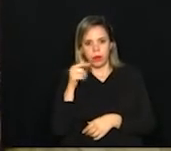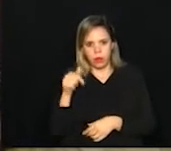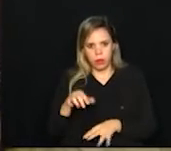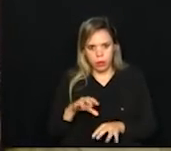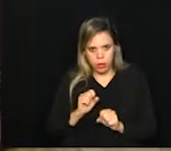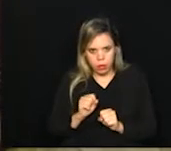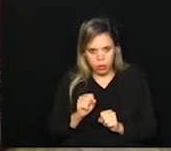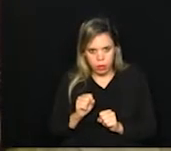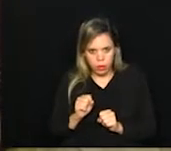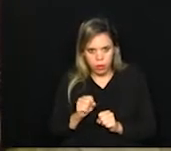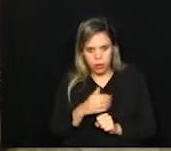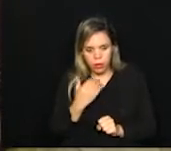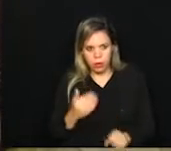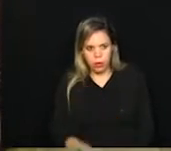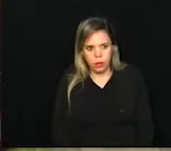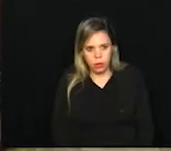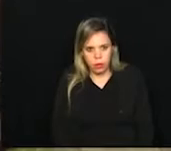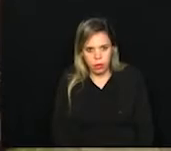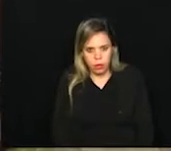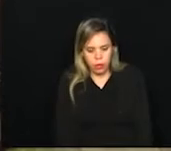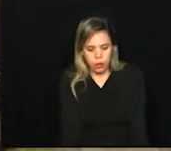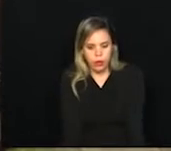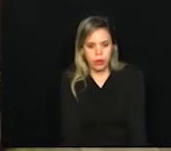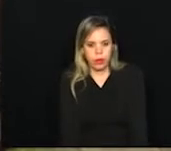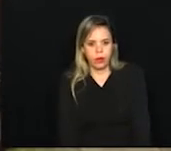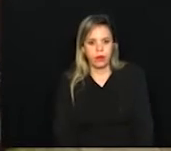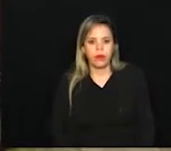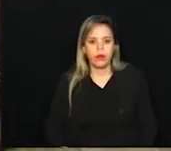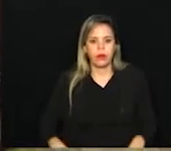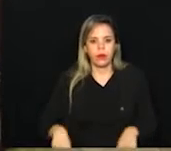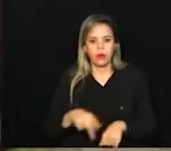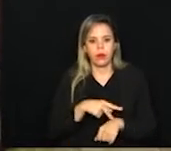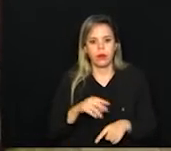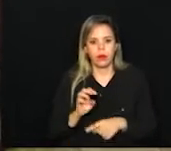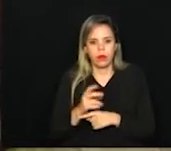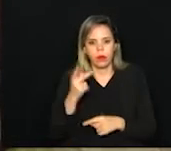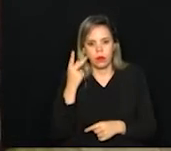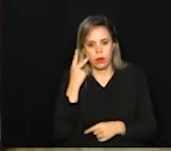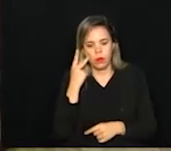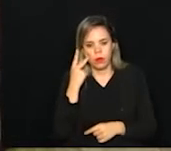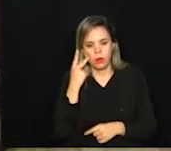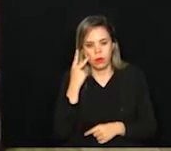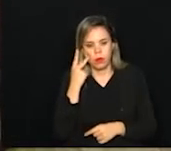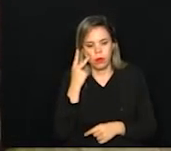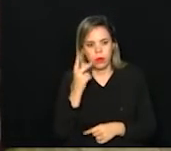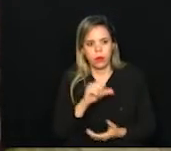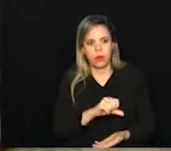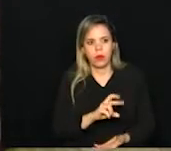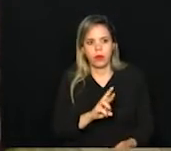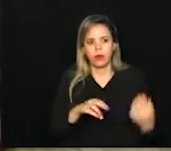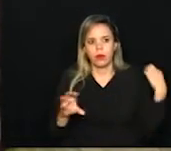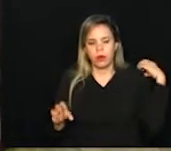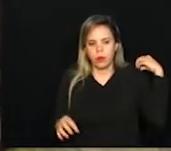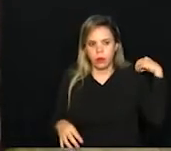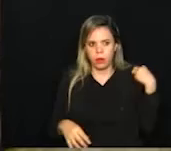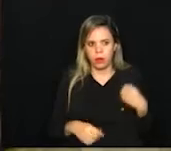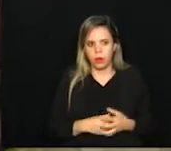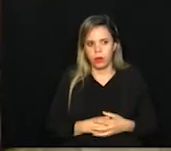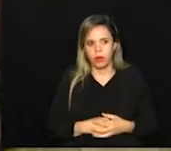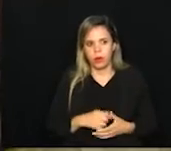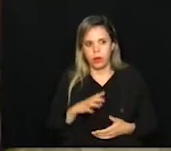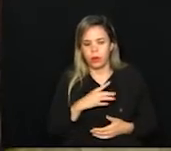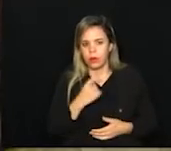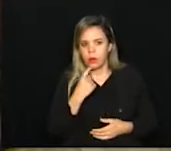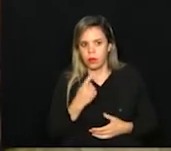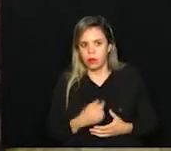e também das mortes. Panorama, então, no nosso país, estado de São Paulo, região metropolitana e depois a situação da